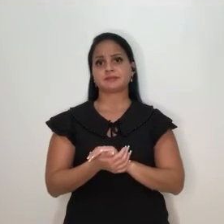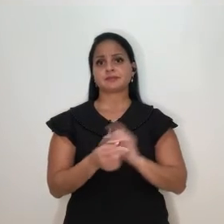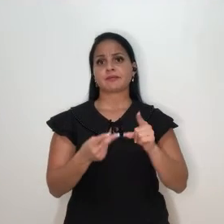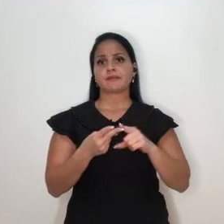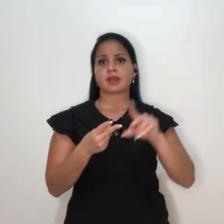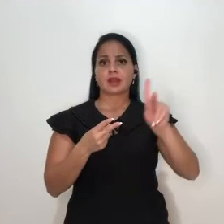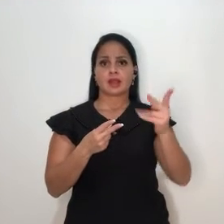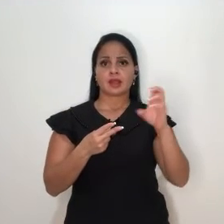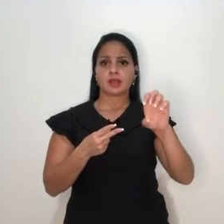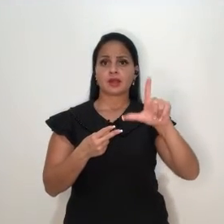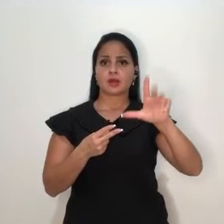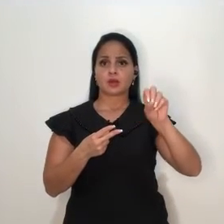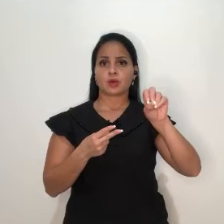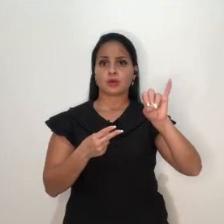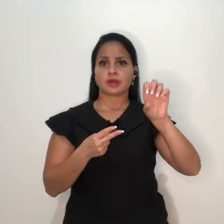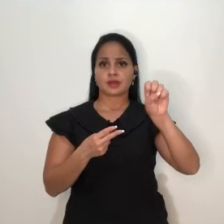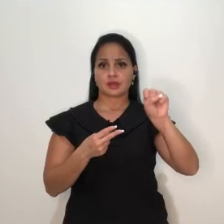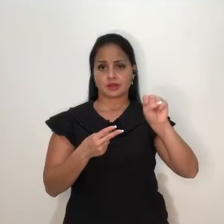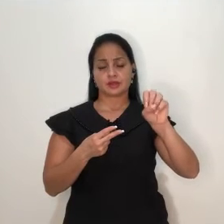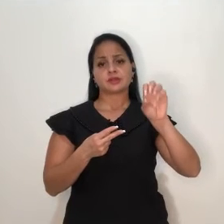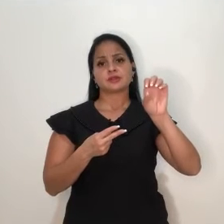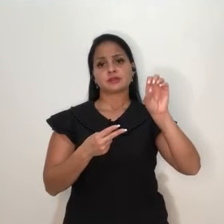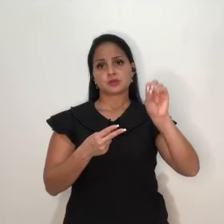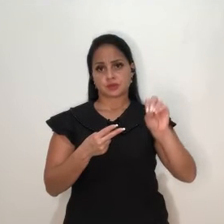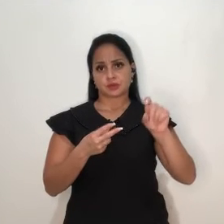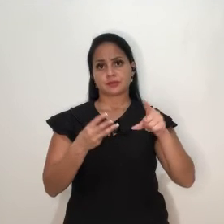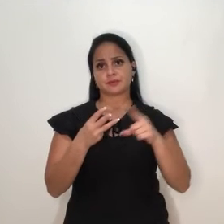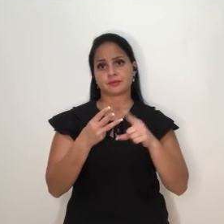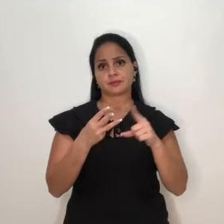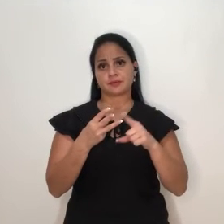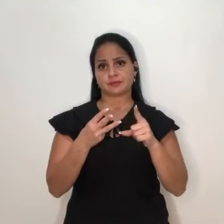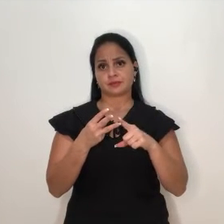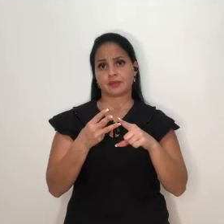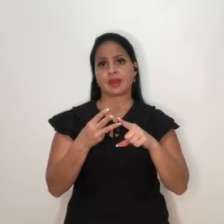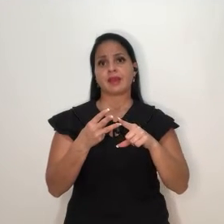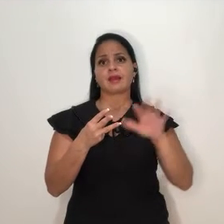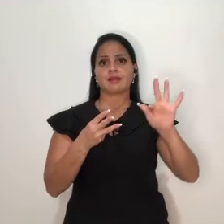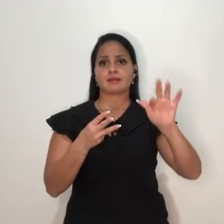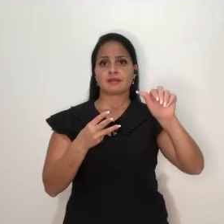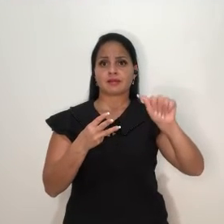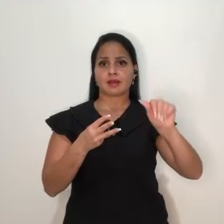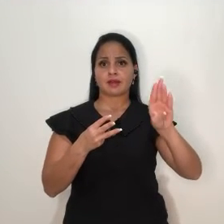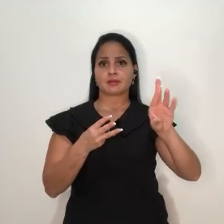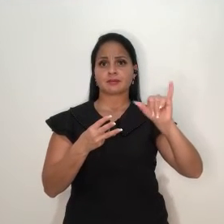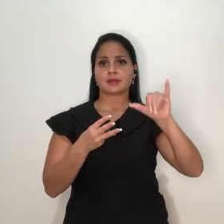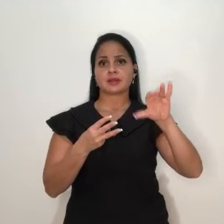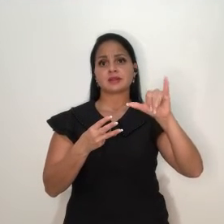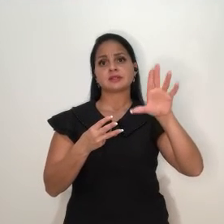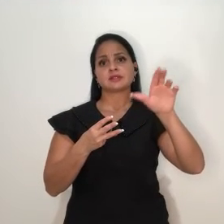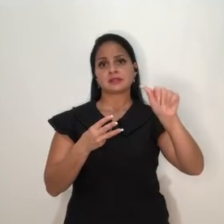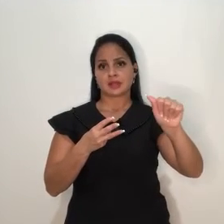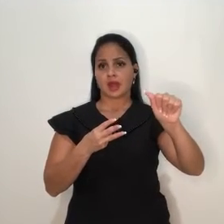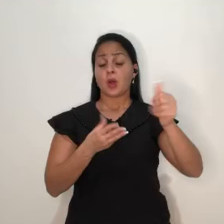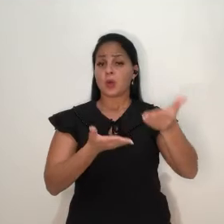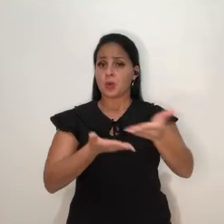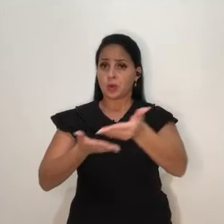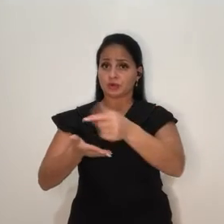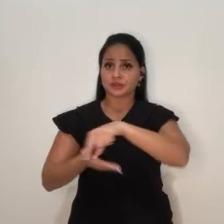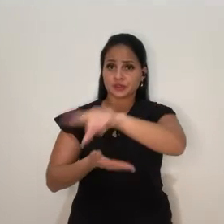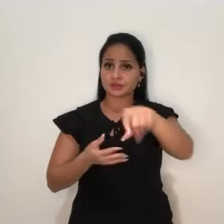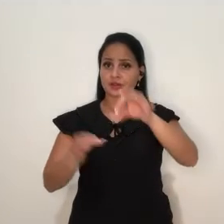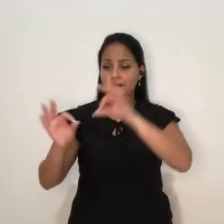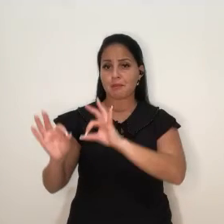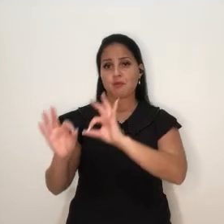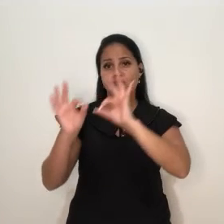Wallace, minha orientadora na Universidade de Brasília. Fica aqui o convite a todos vocês que assistiram o vídeo e estão participando este ano do